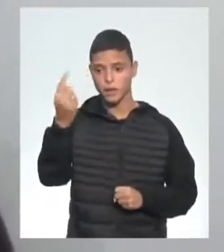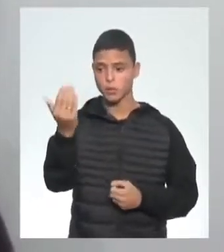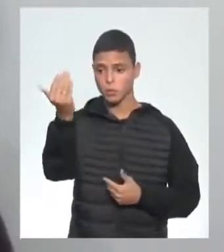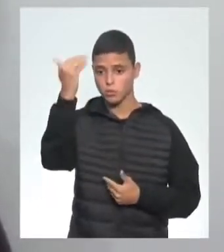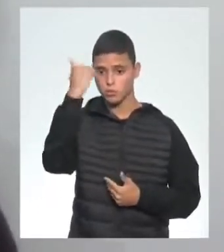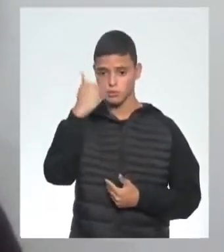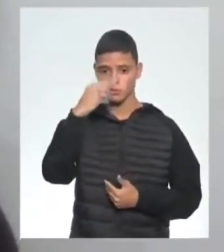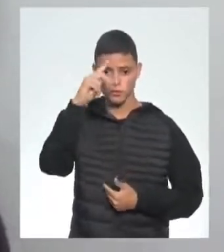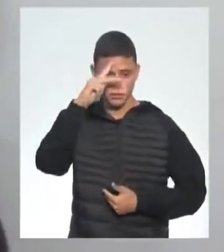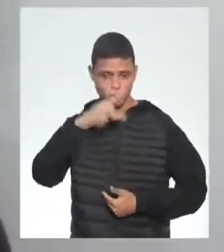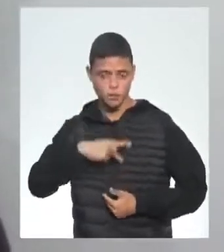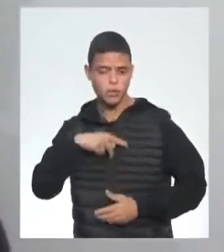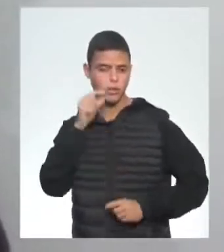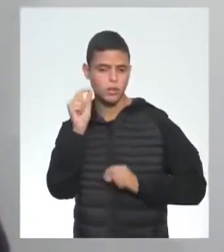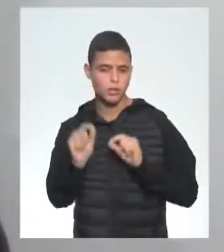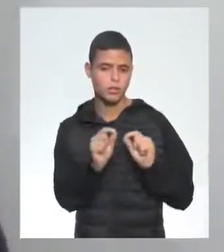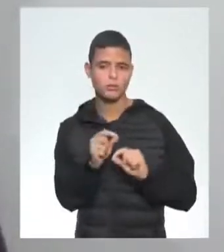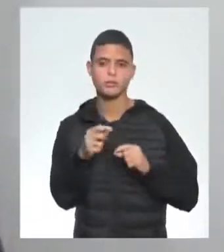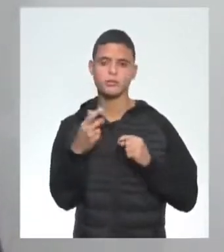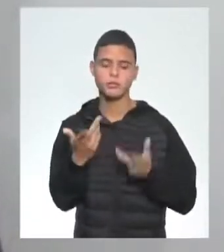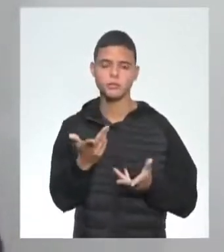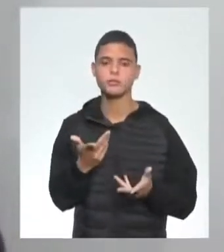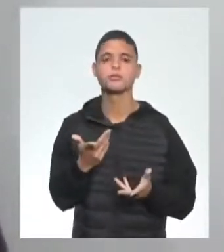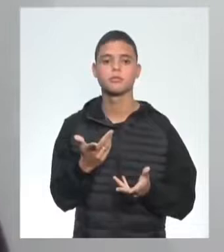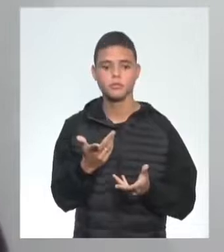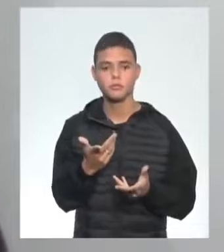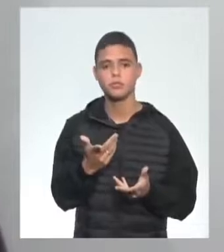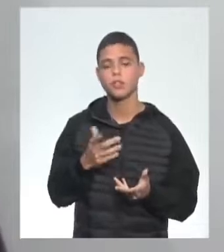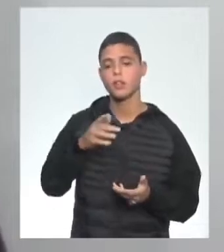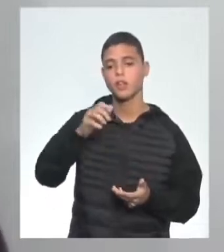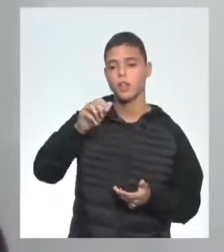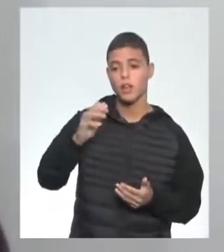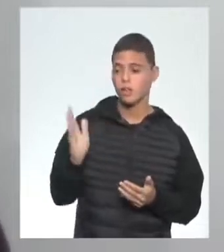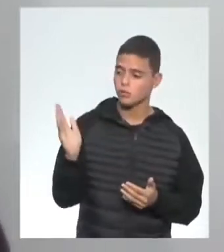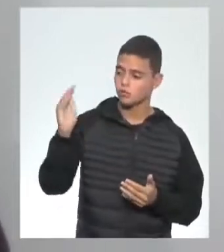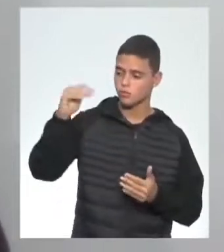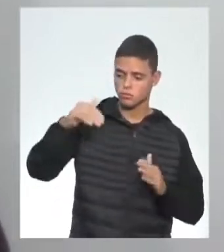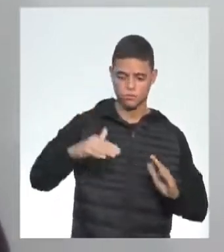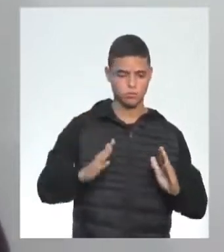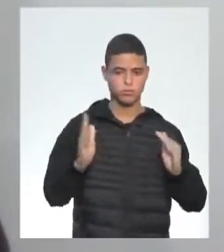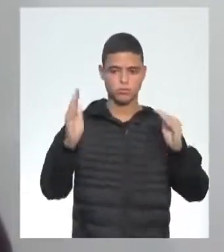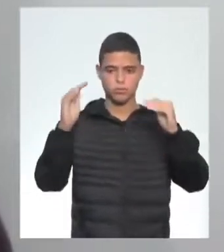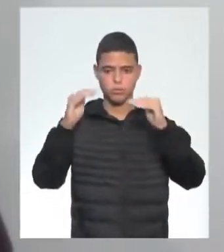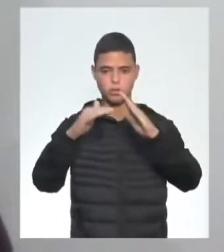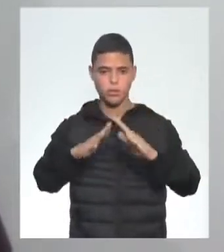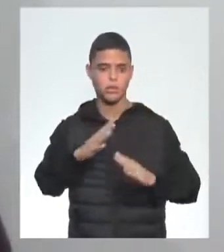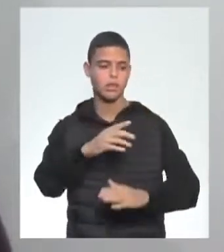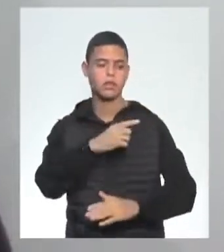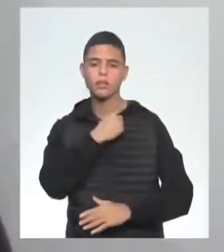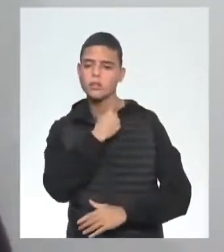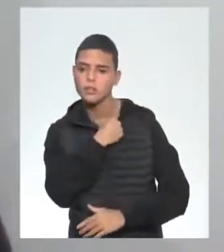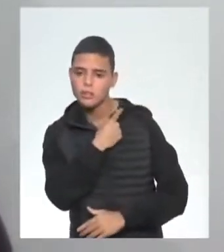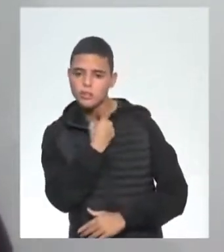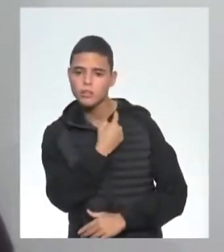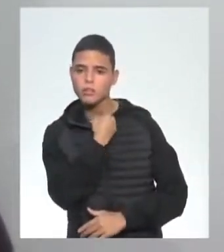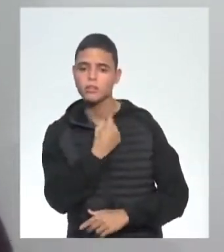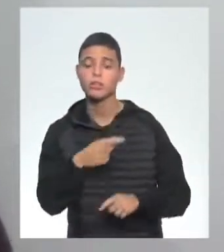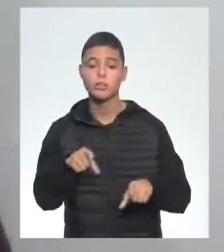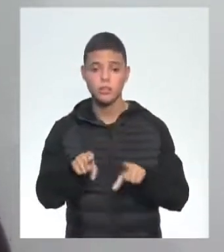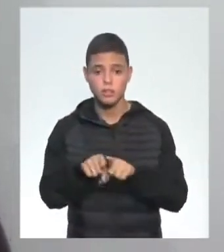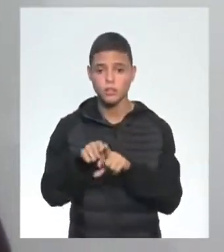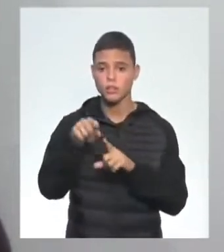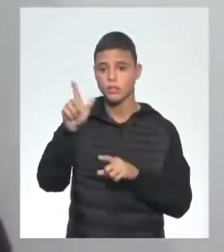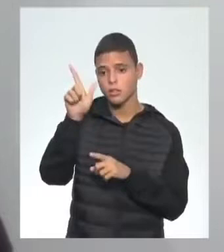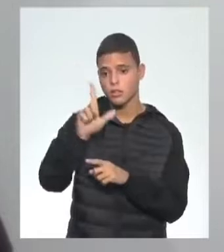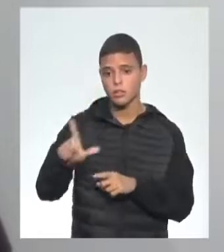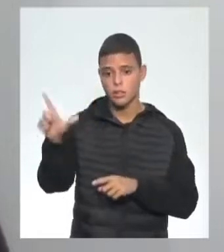porque isso aí é muito bacana, porque as montanhas de Minas Gerais influenciaram a literatura de